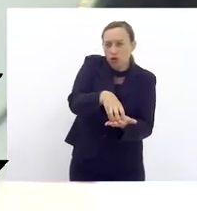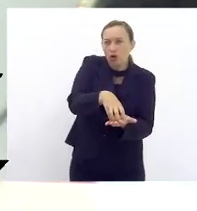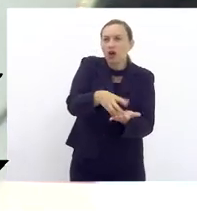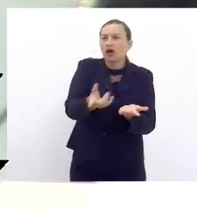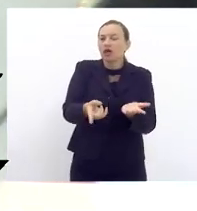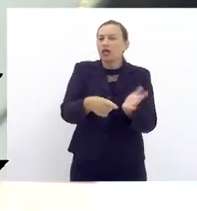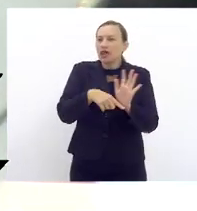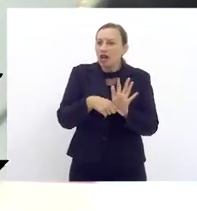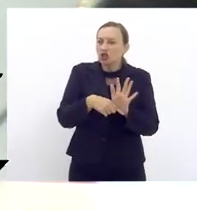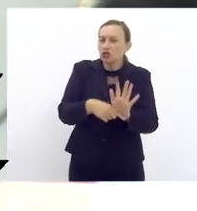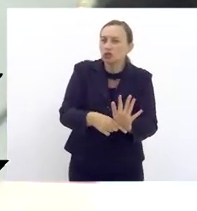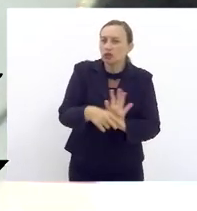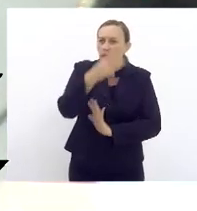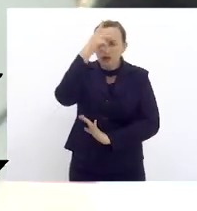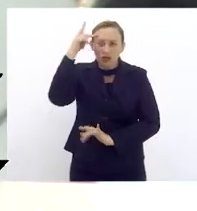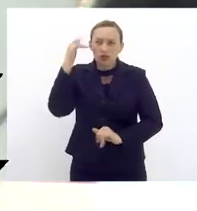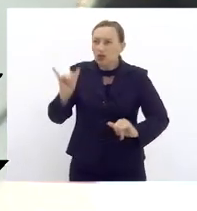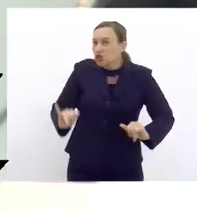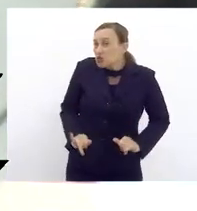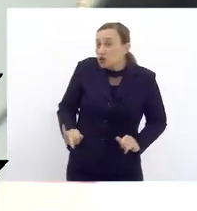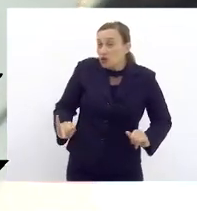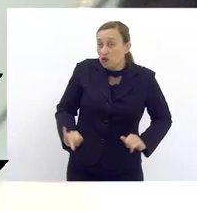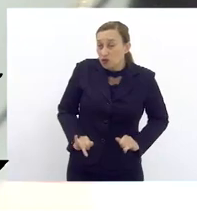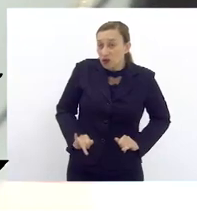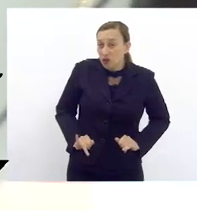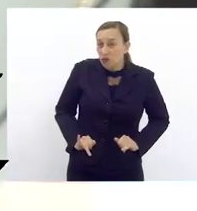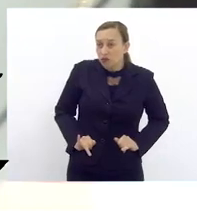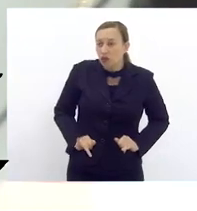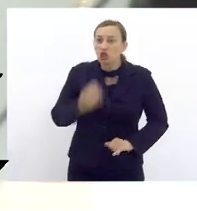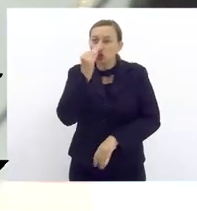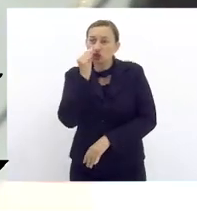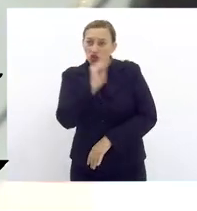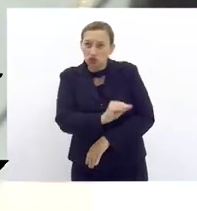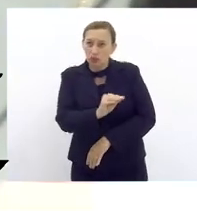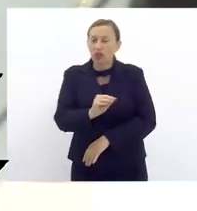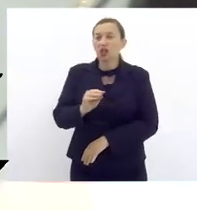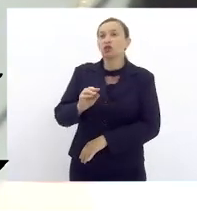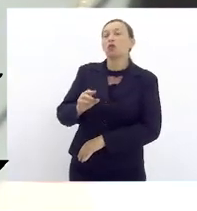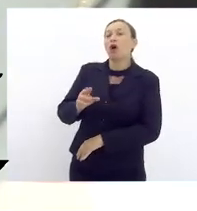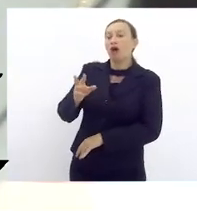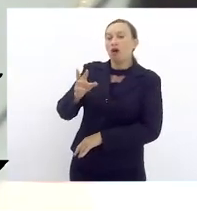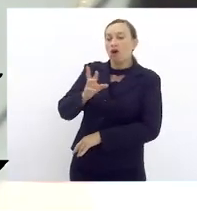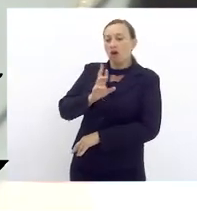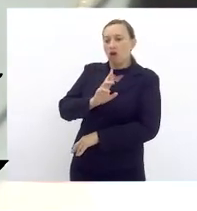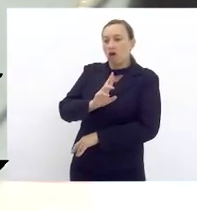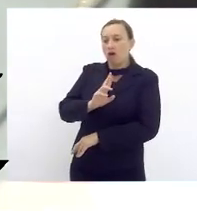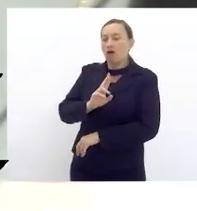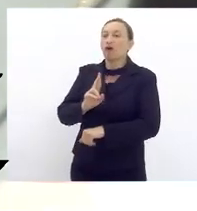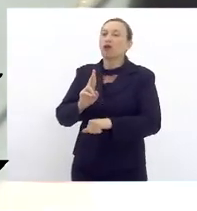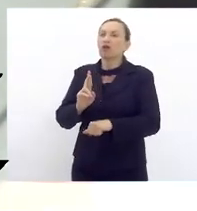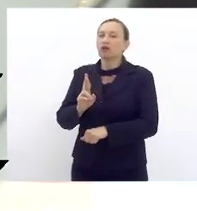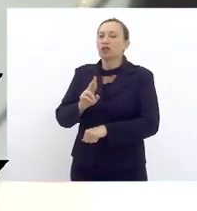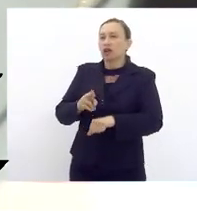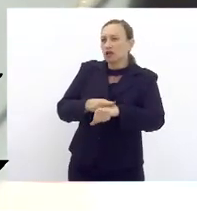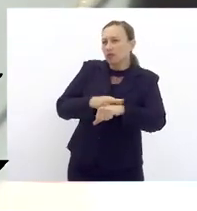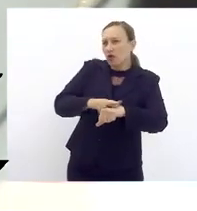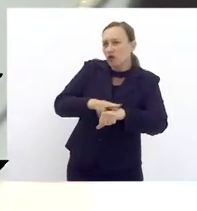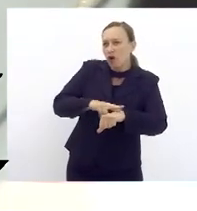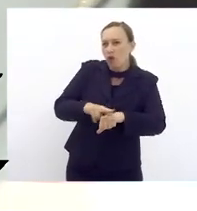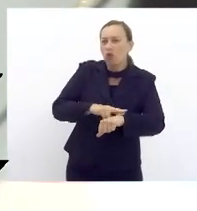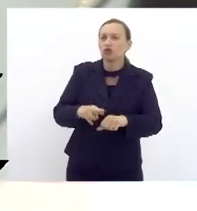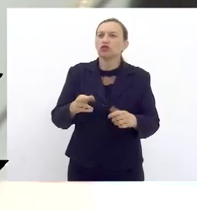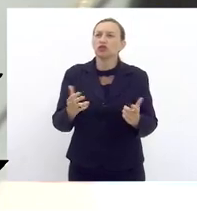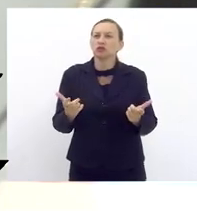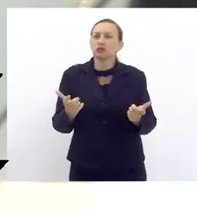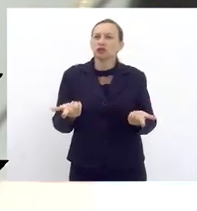em especial em Belford Roxo porque nós recebemos também da Baixada Fluminense de o arroz uma situação